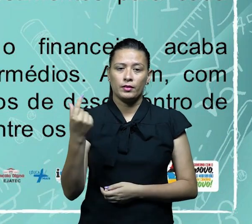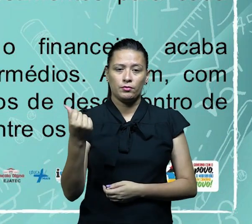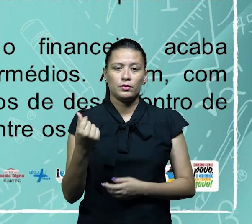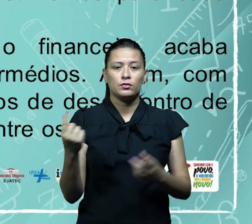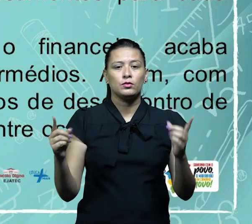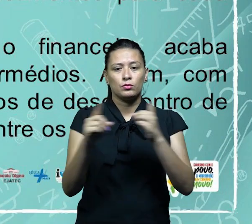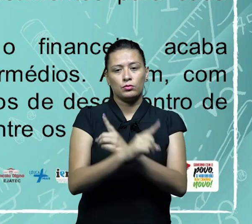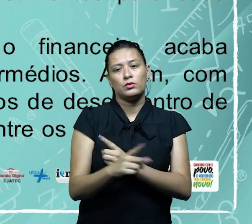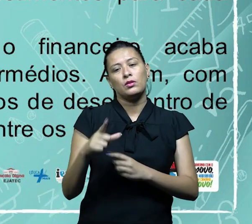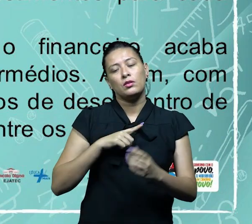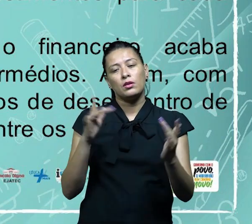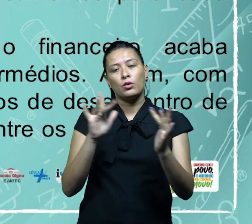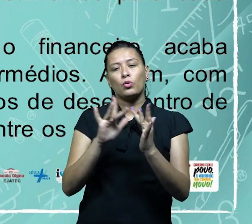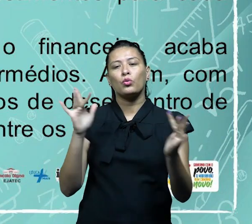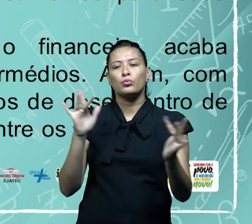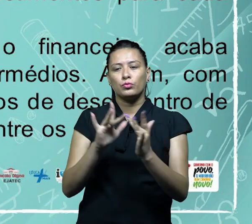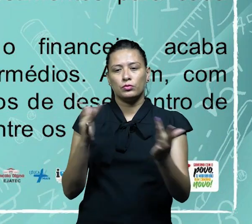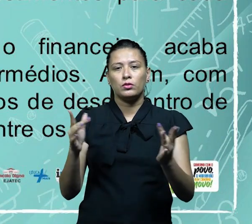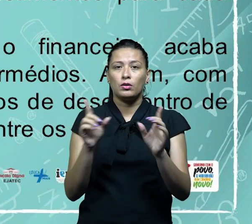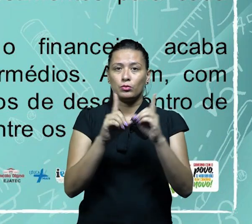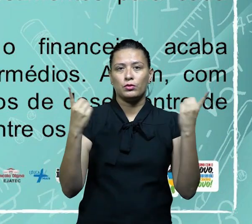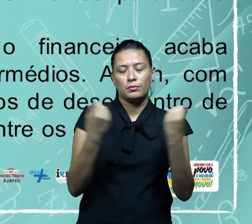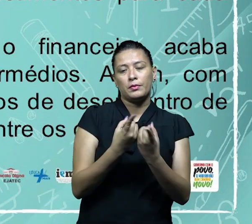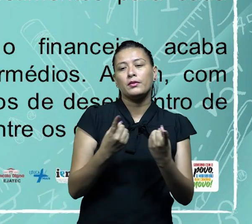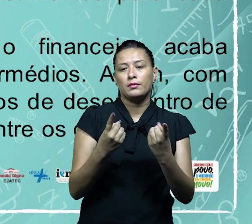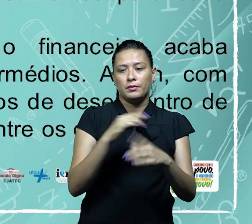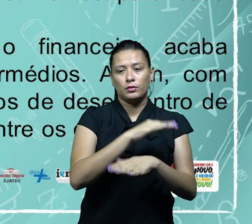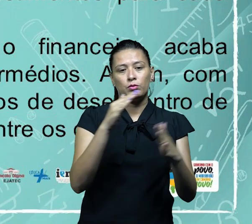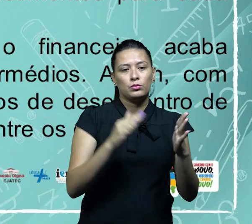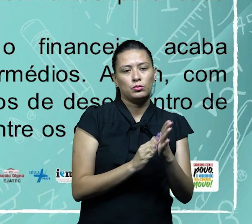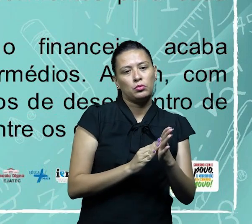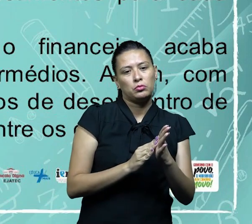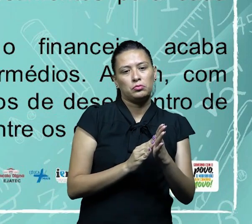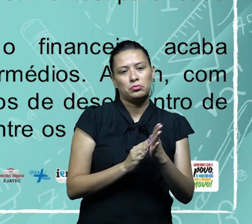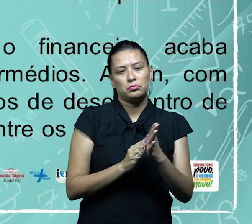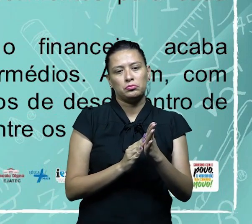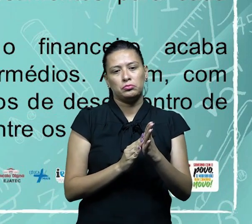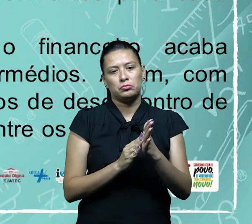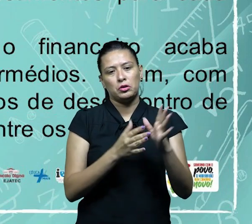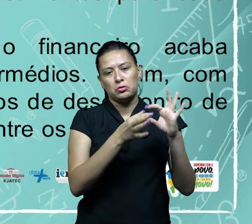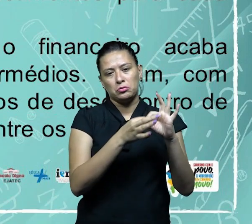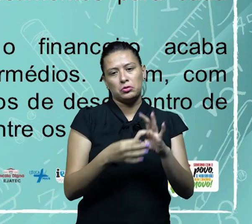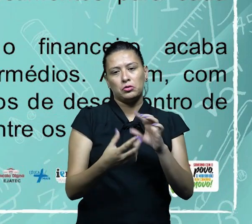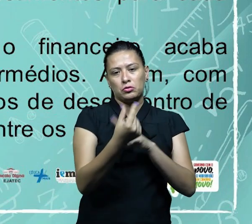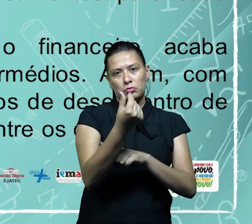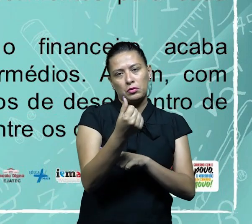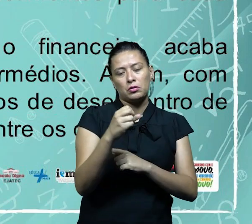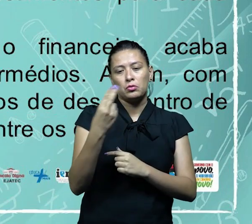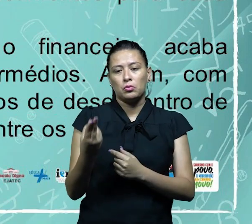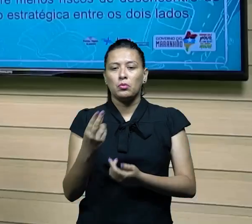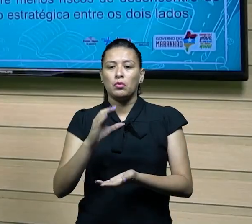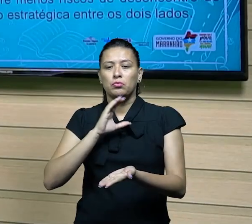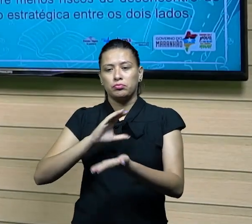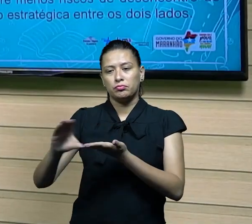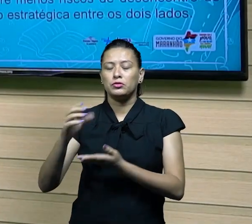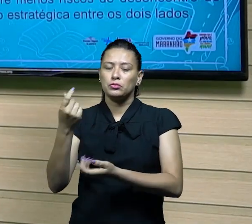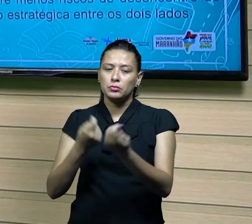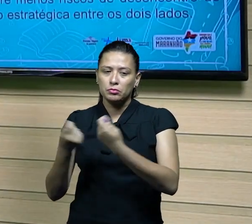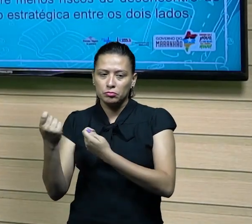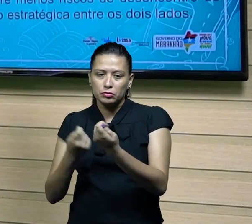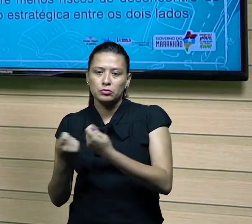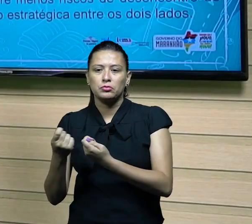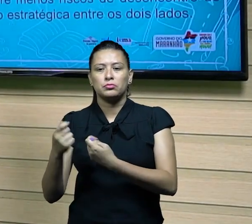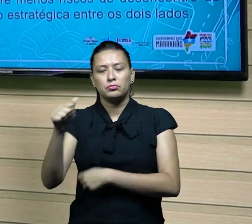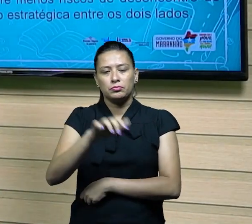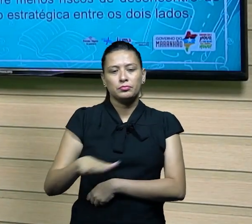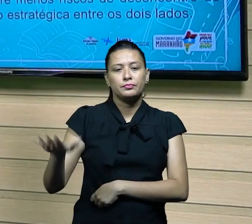mantém contato com todos os setores, seja em relação a pagamentos ou controle de investimentos para cada área. Vamos dar exemplo? Vamos lá. Tem uma